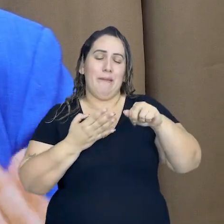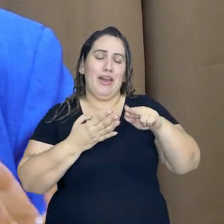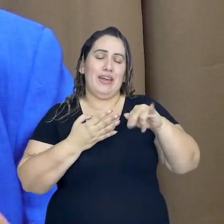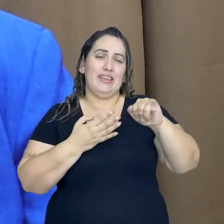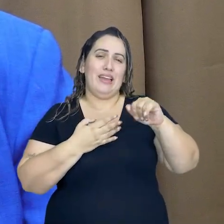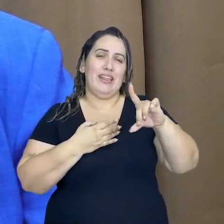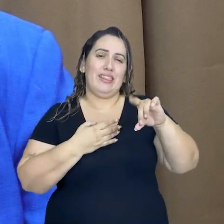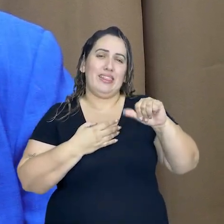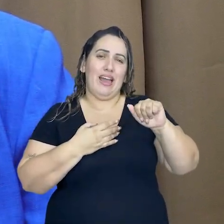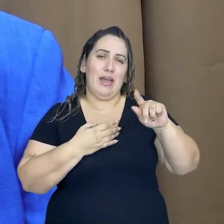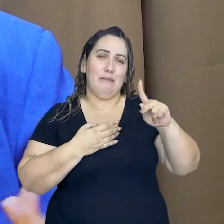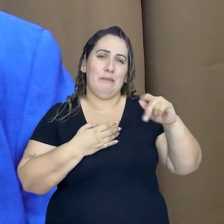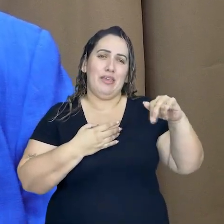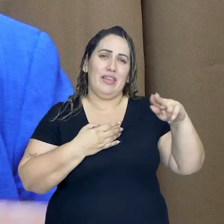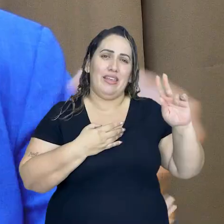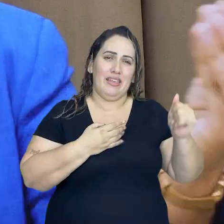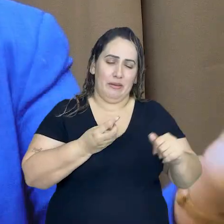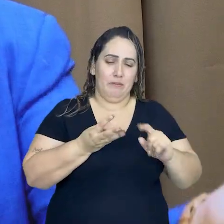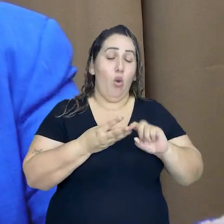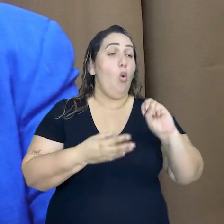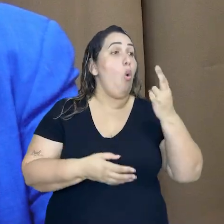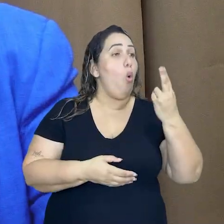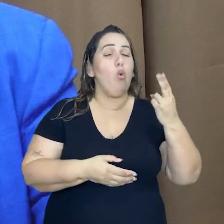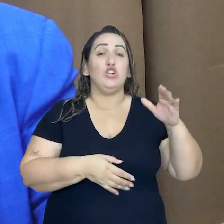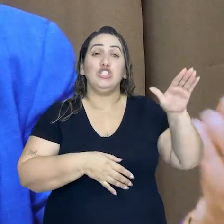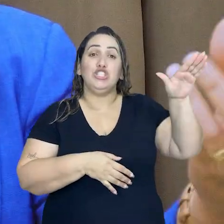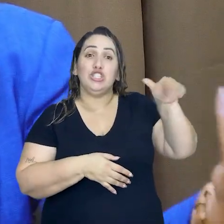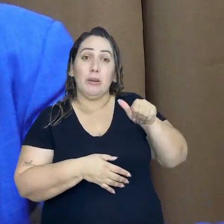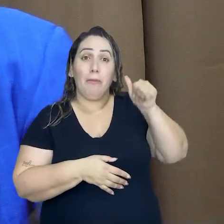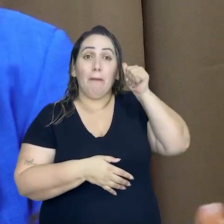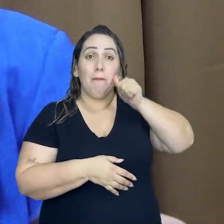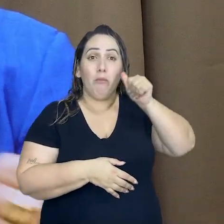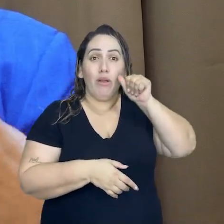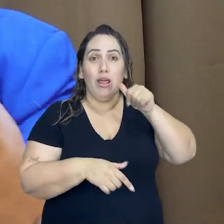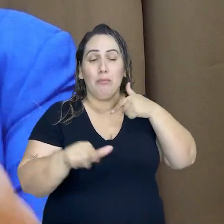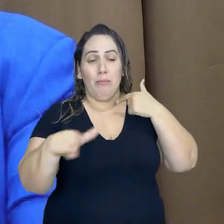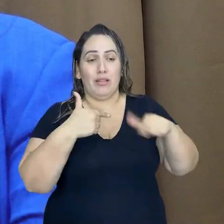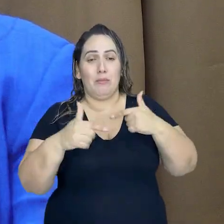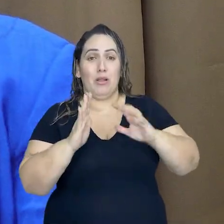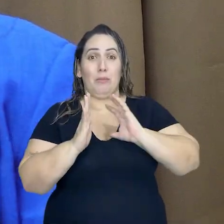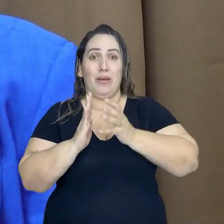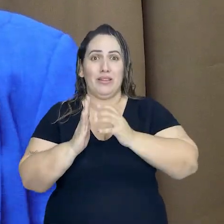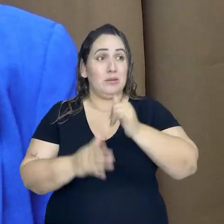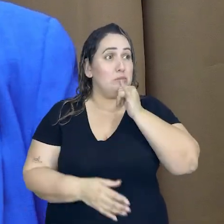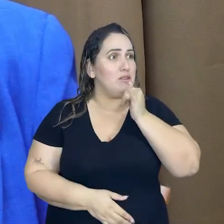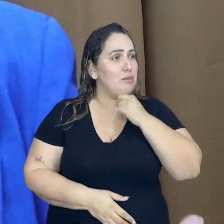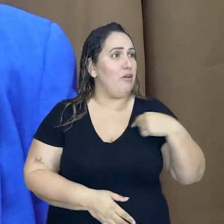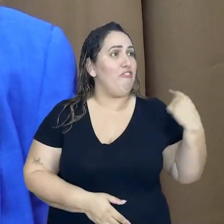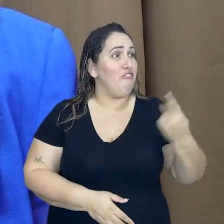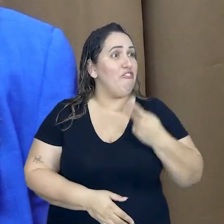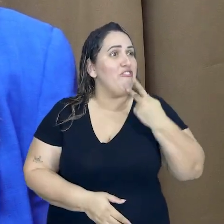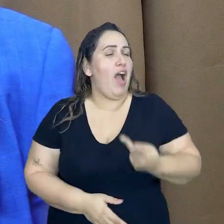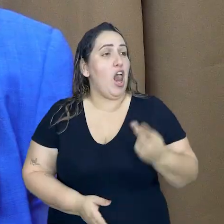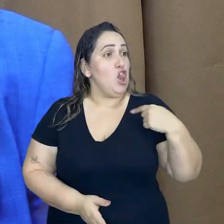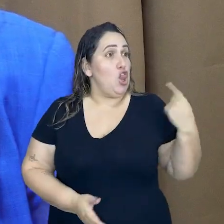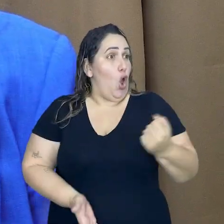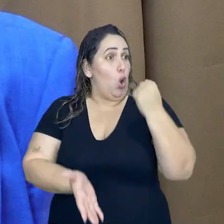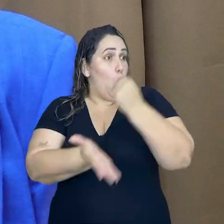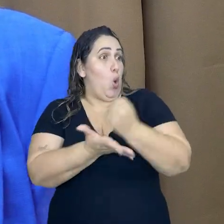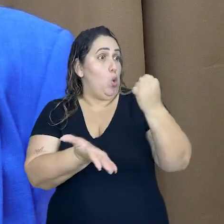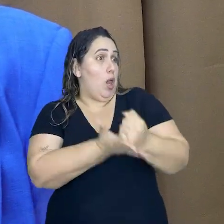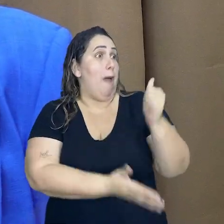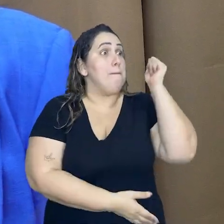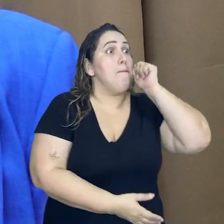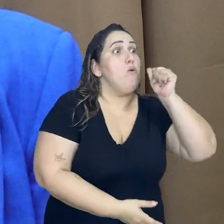dizem, olha, nós estamos contratando mulheres aqui como assessoras, como advogadas, então estamos cumprindo, mas